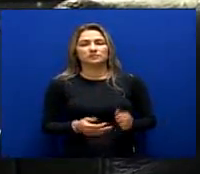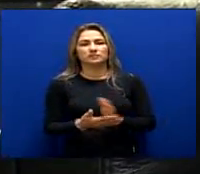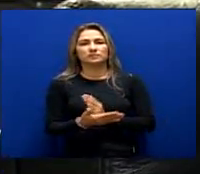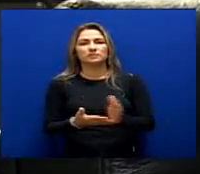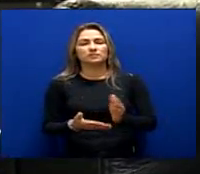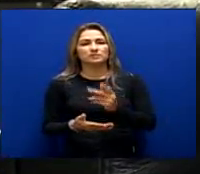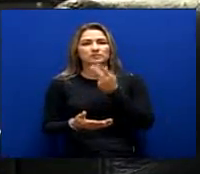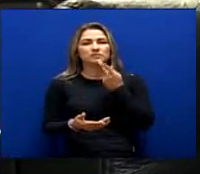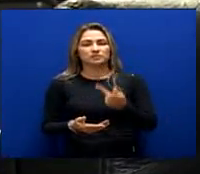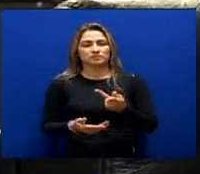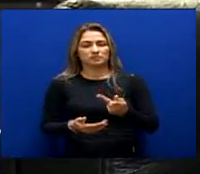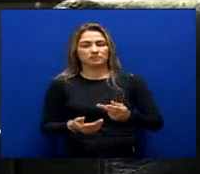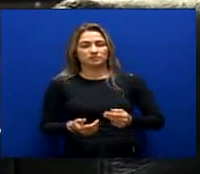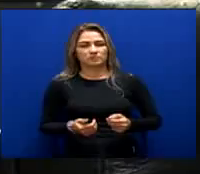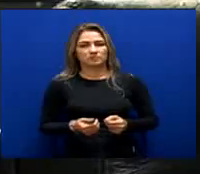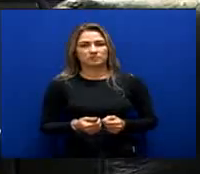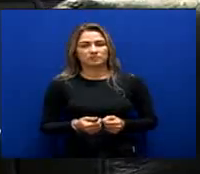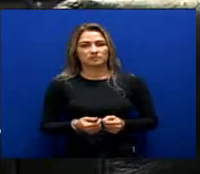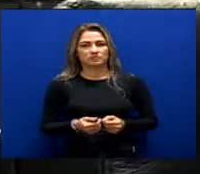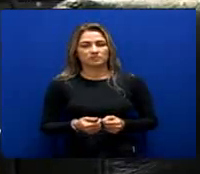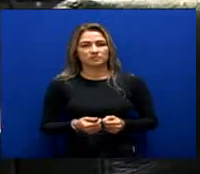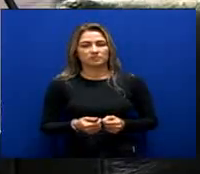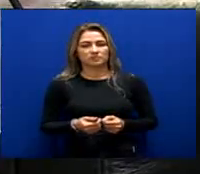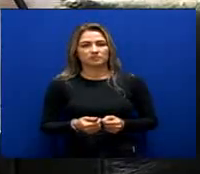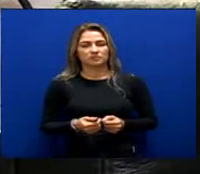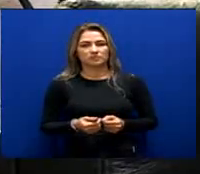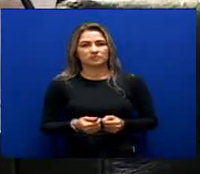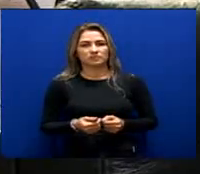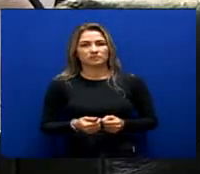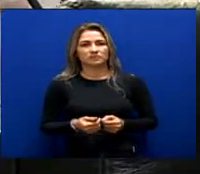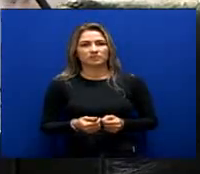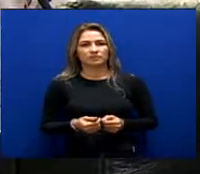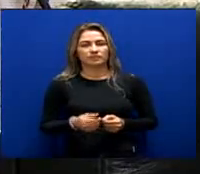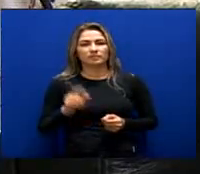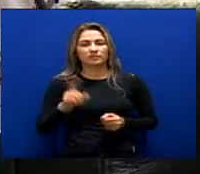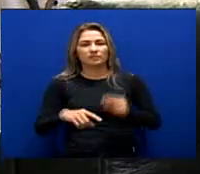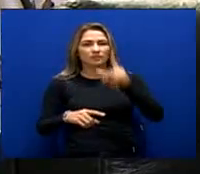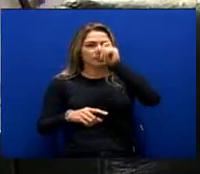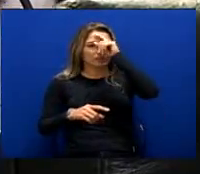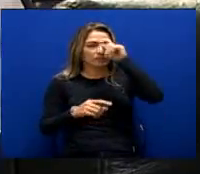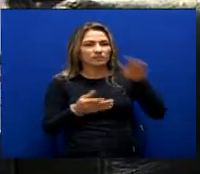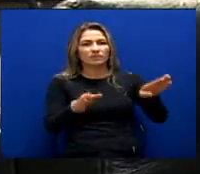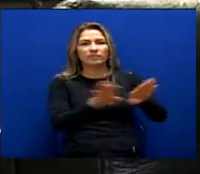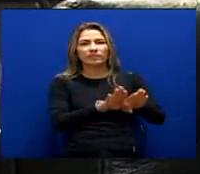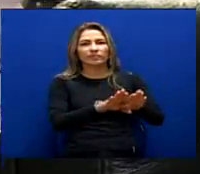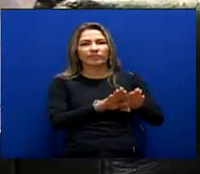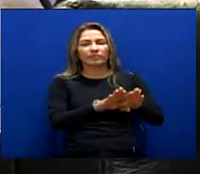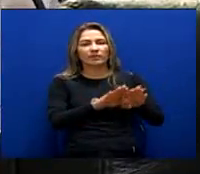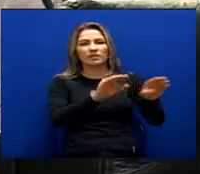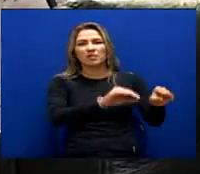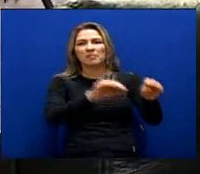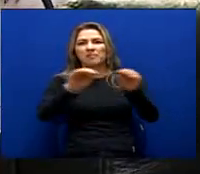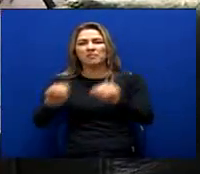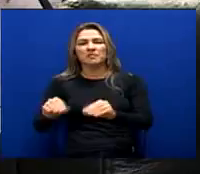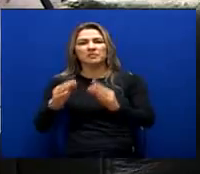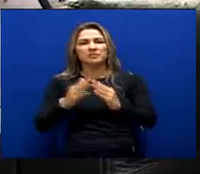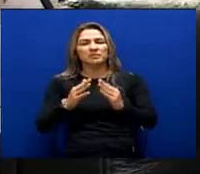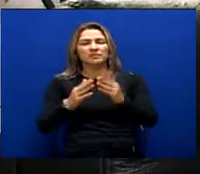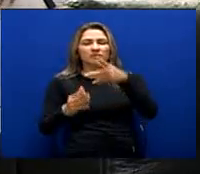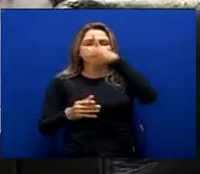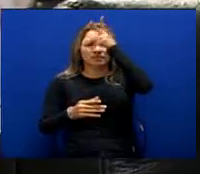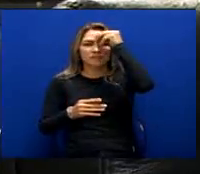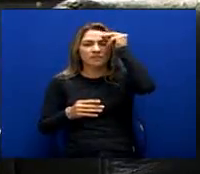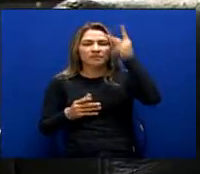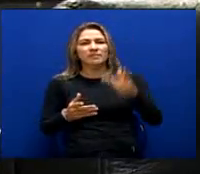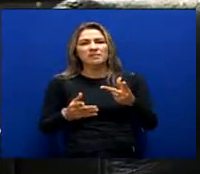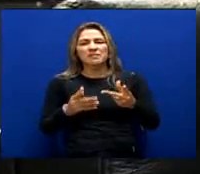alguns presentes de que esse processo de desinstitucionalização não foi esquecido esqueceram da rede e